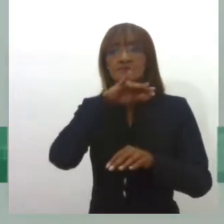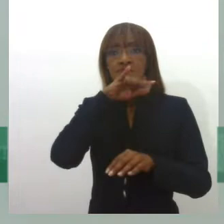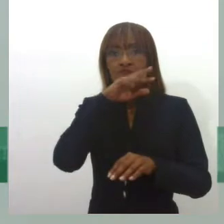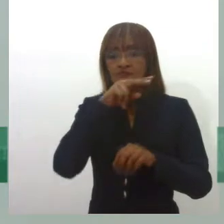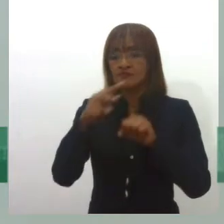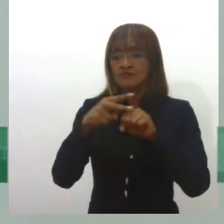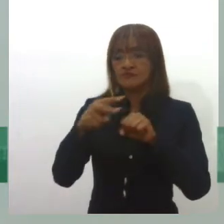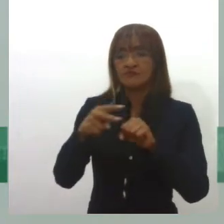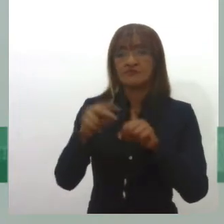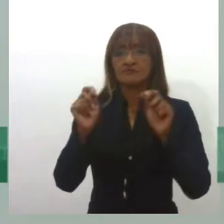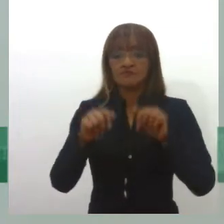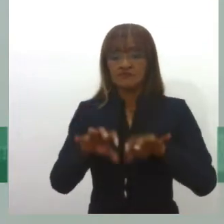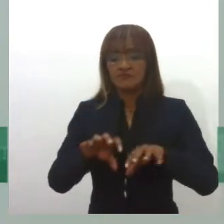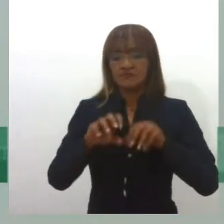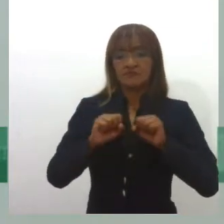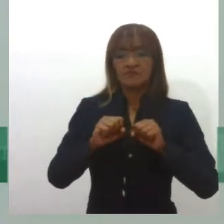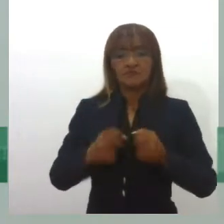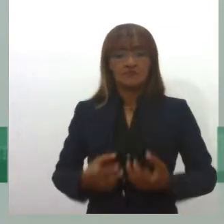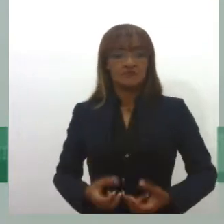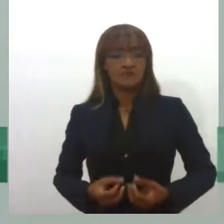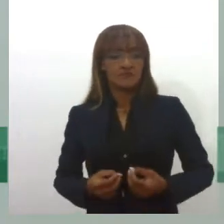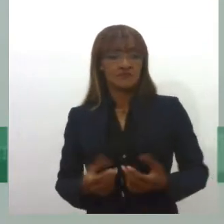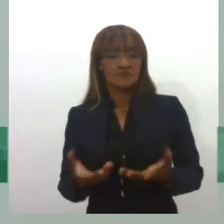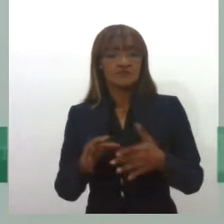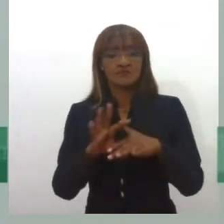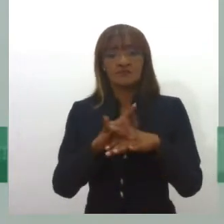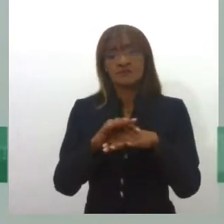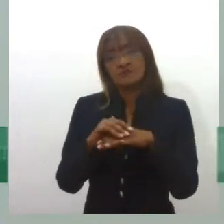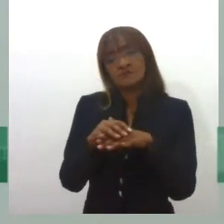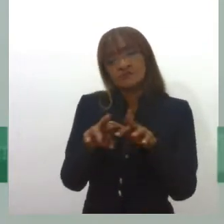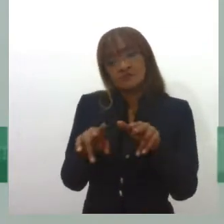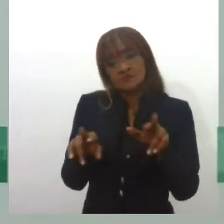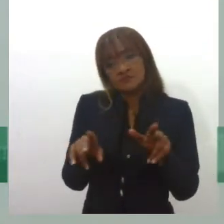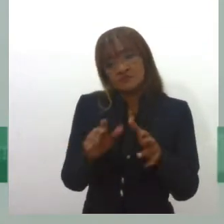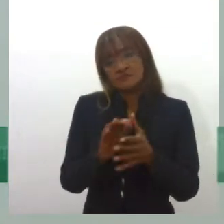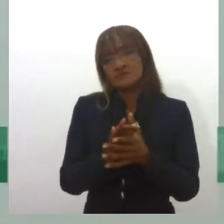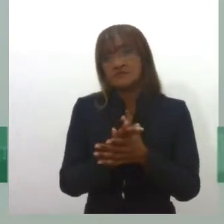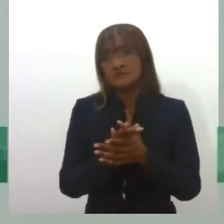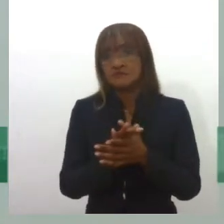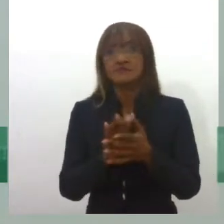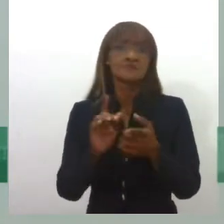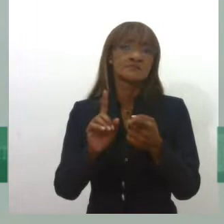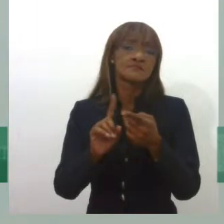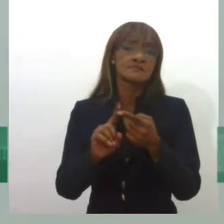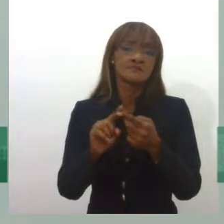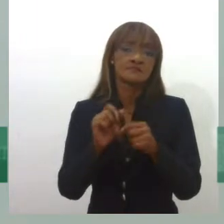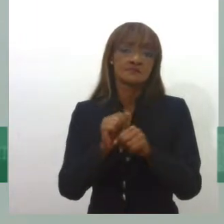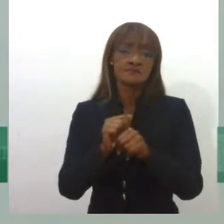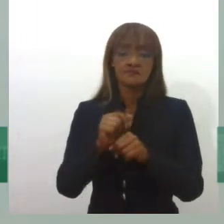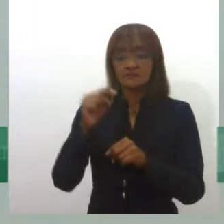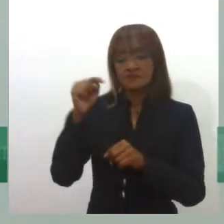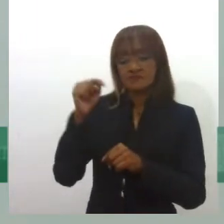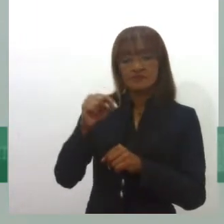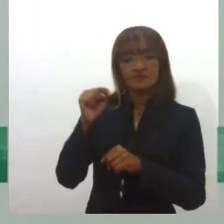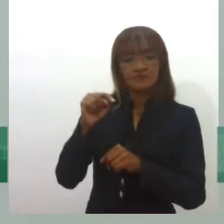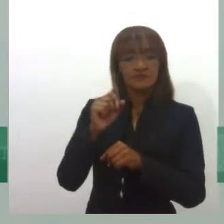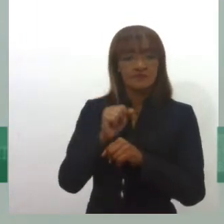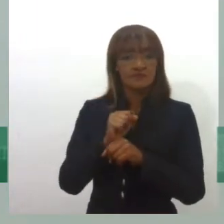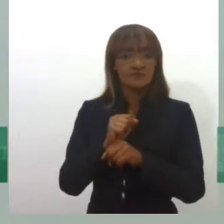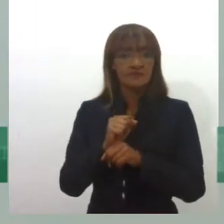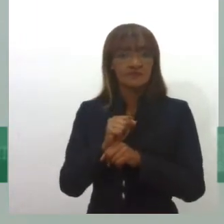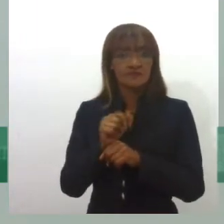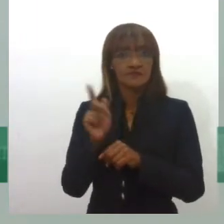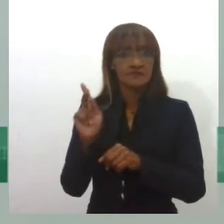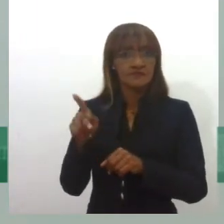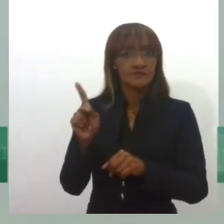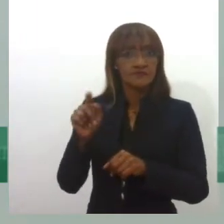causar doenças, pode causar inúmeros malefícios. Ao mesmo tempo, aqui no Paraná, inclusive, nós